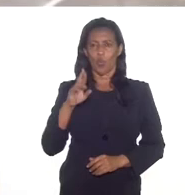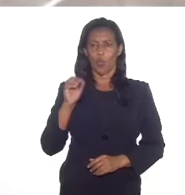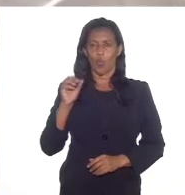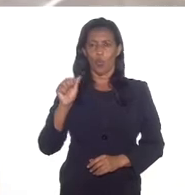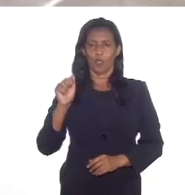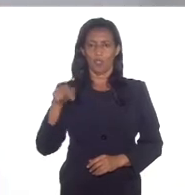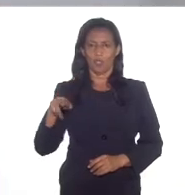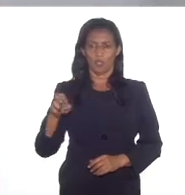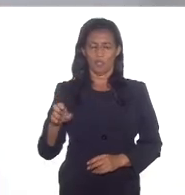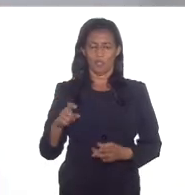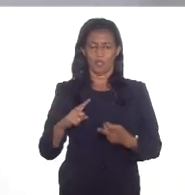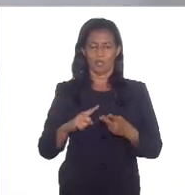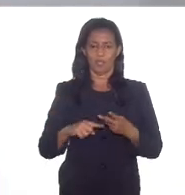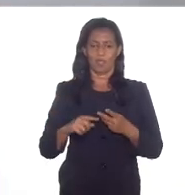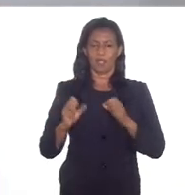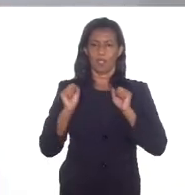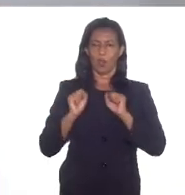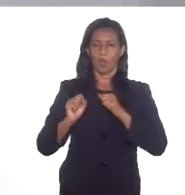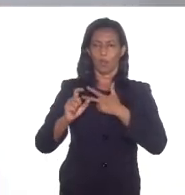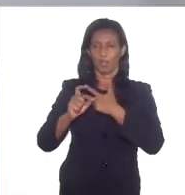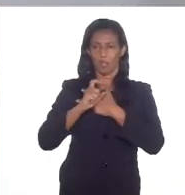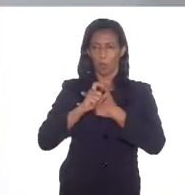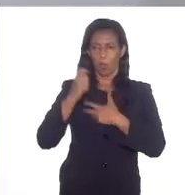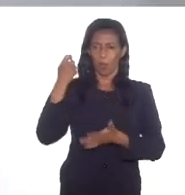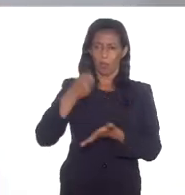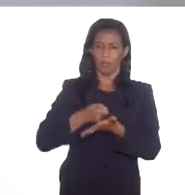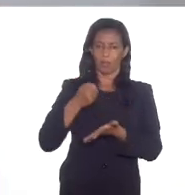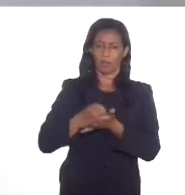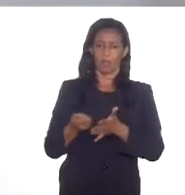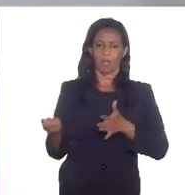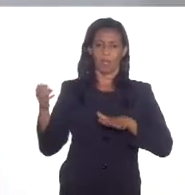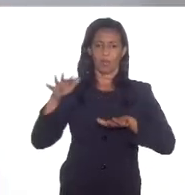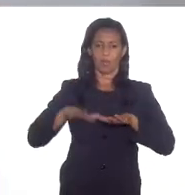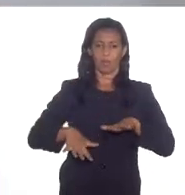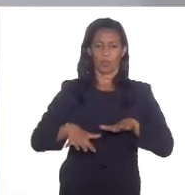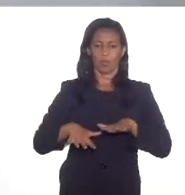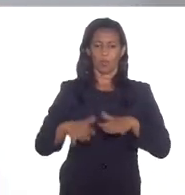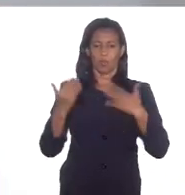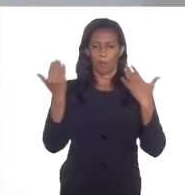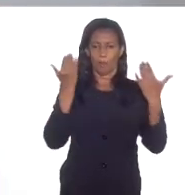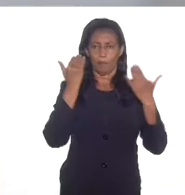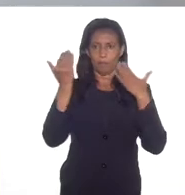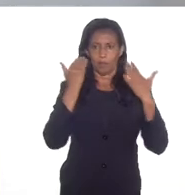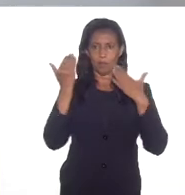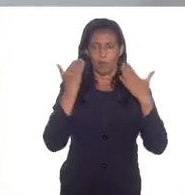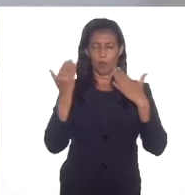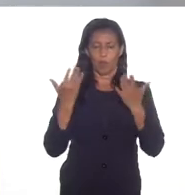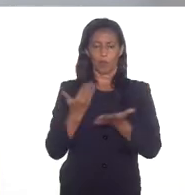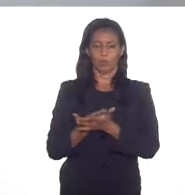Loubach, que autoriza o Poder Executivo a estabelecer a obrigatoriedade da inclusão do psicólogo escolar e